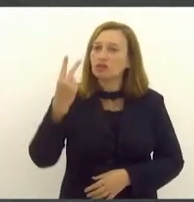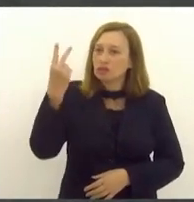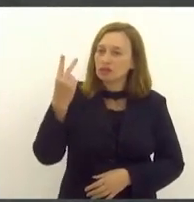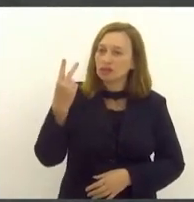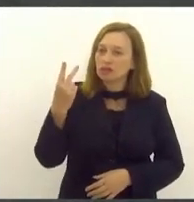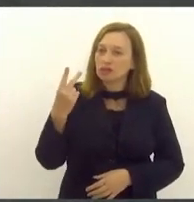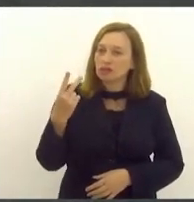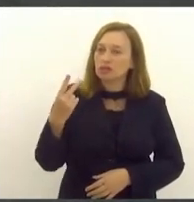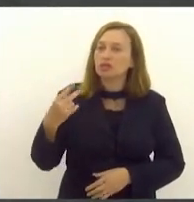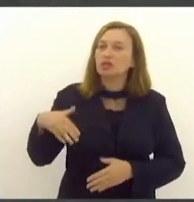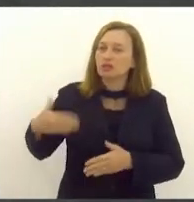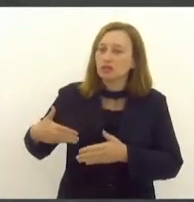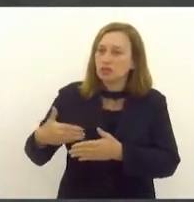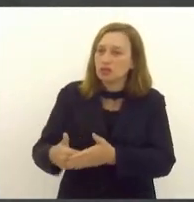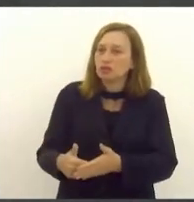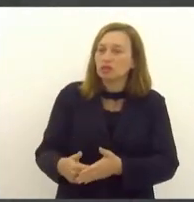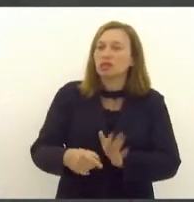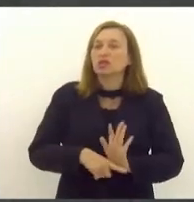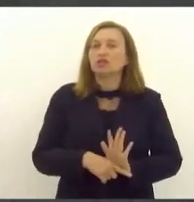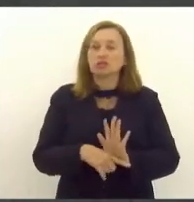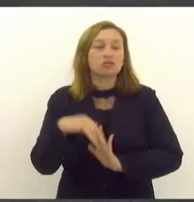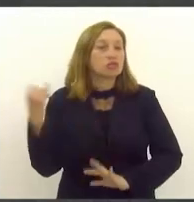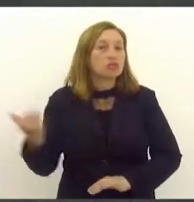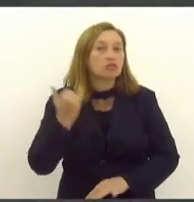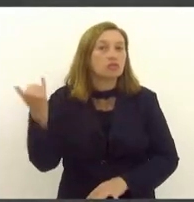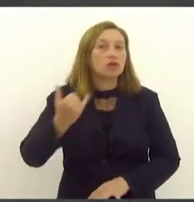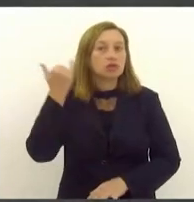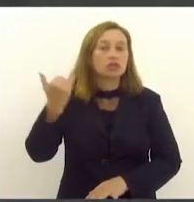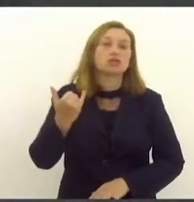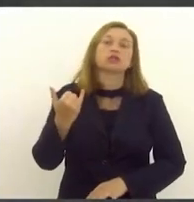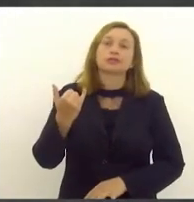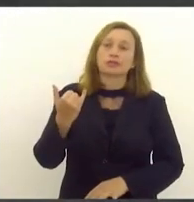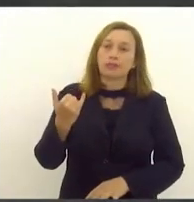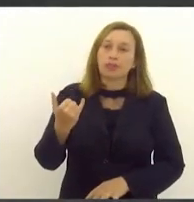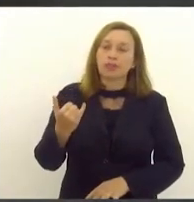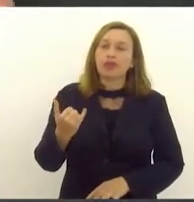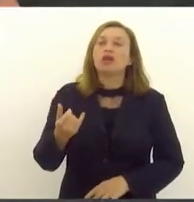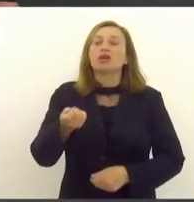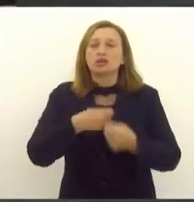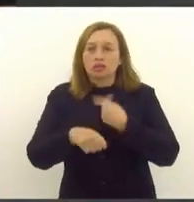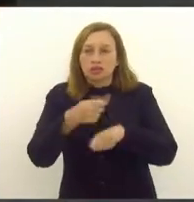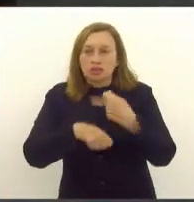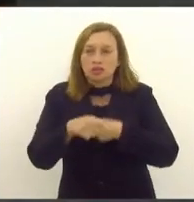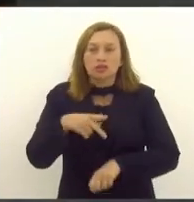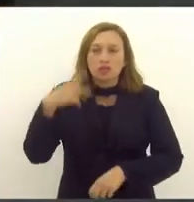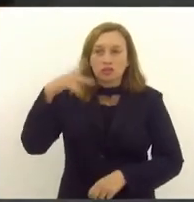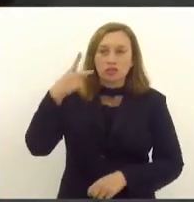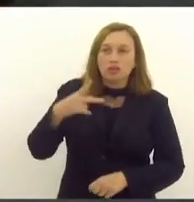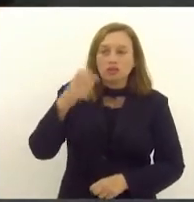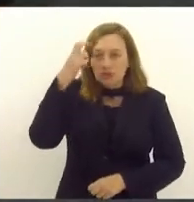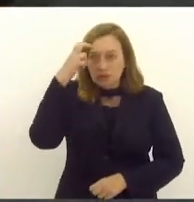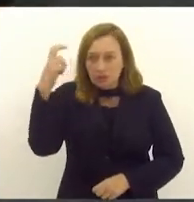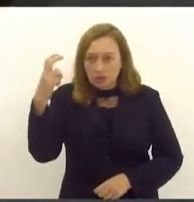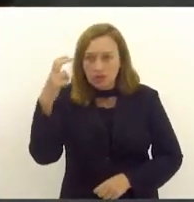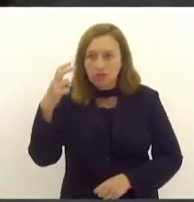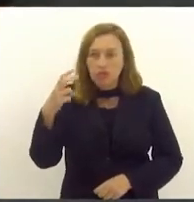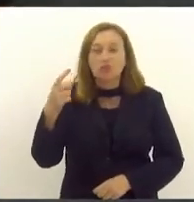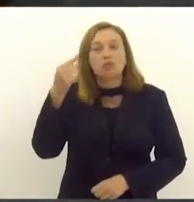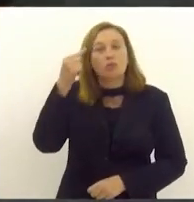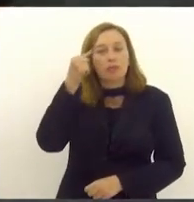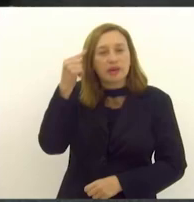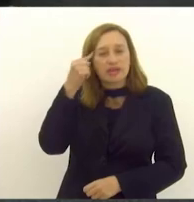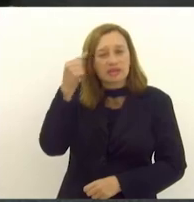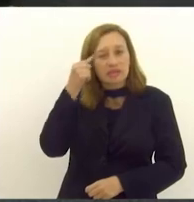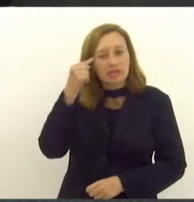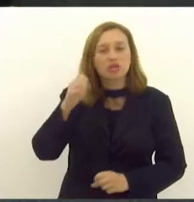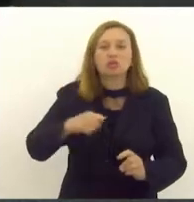as suas trajetórias e as contribuições importantíssimas que deram no âmbito da economia da política da cultura enfim do pensamento